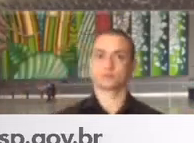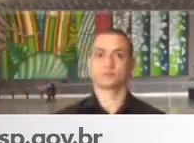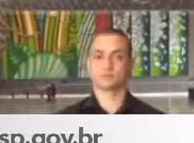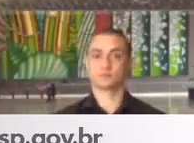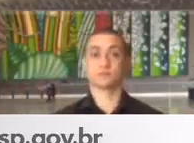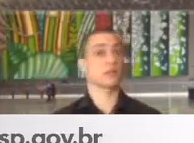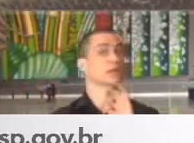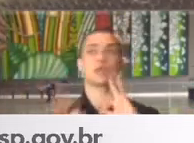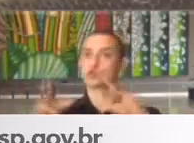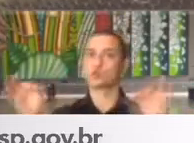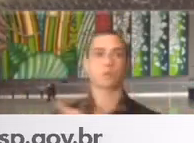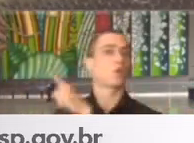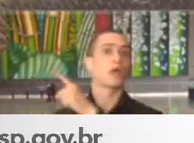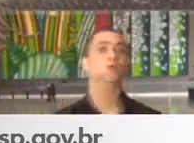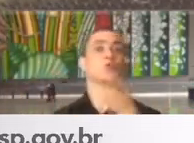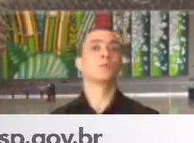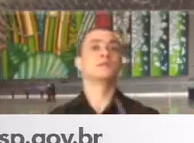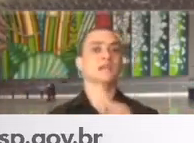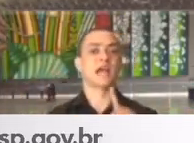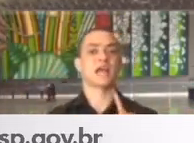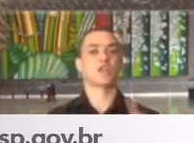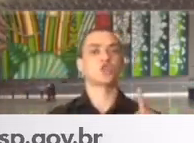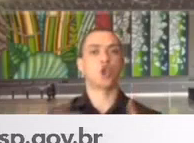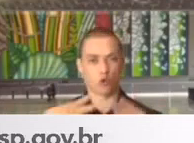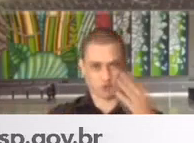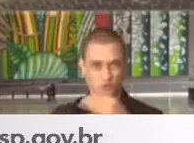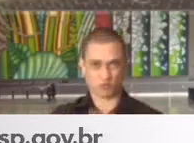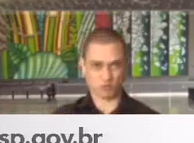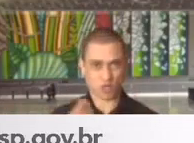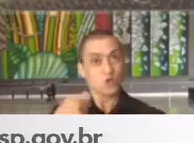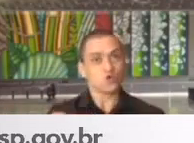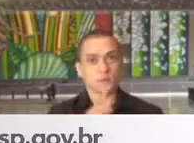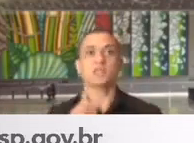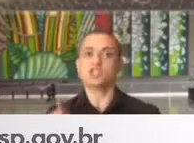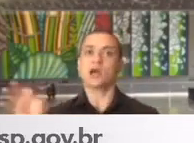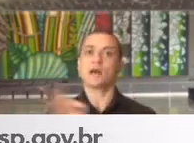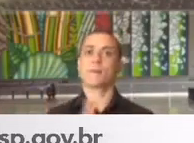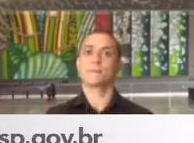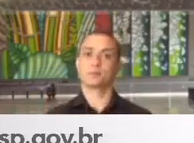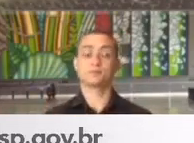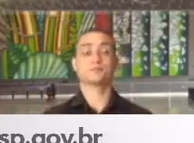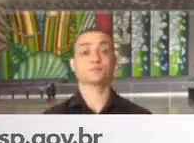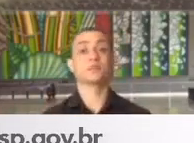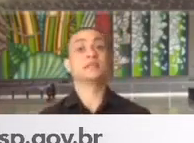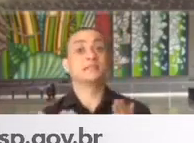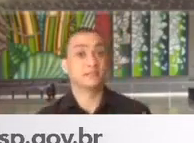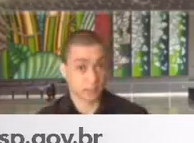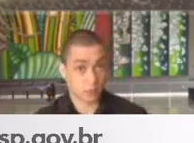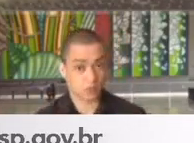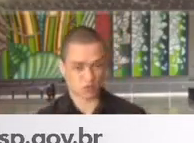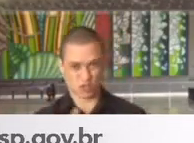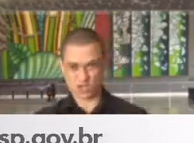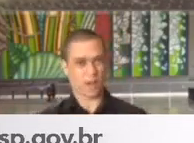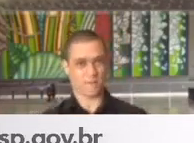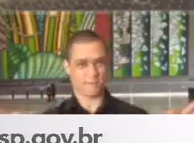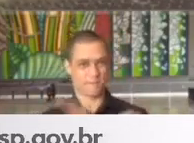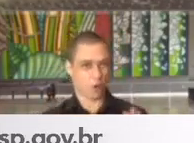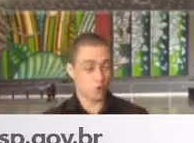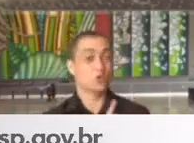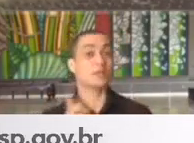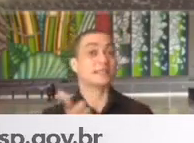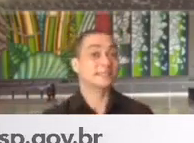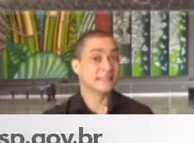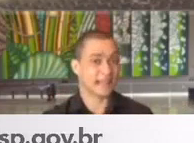existe nenhuma implementação nesse sentido que seja necessária. Então, com isso, nós temos a disponibilidade de mais